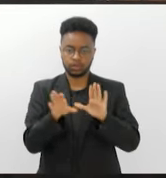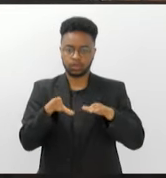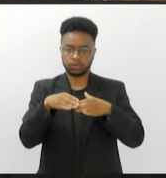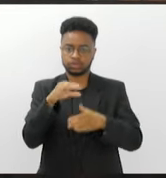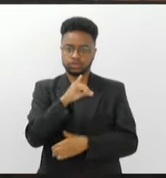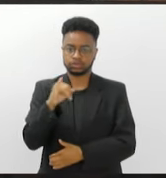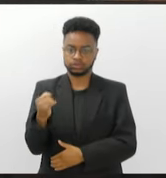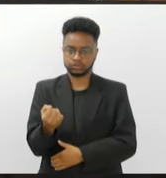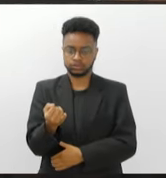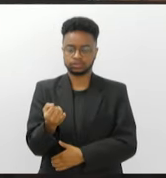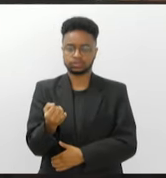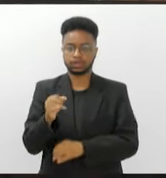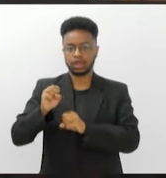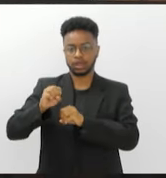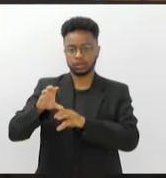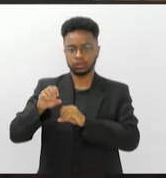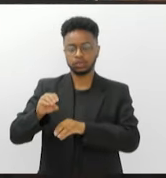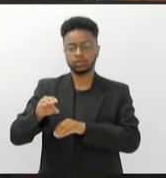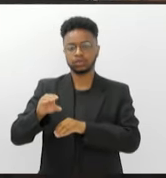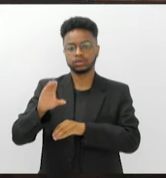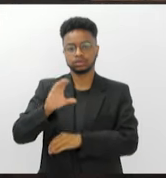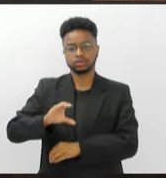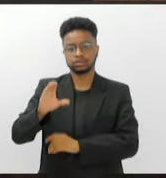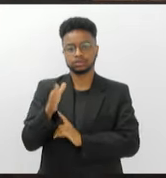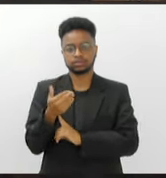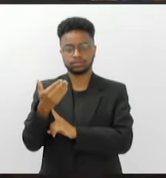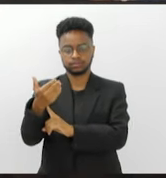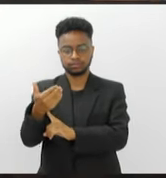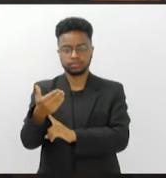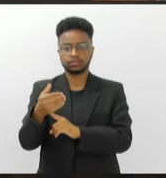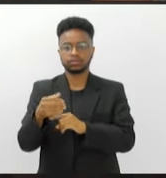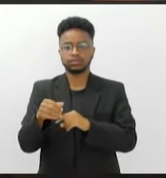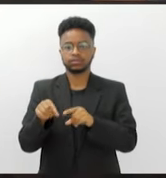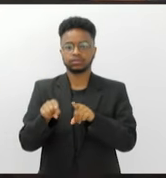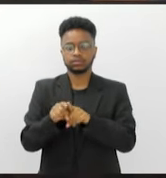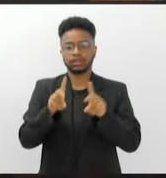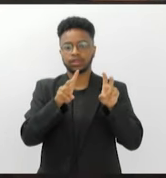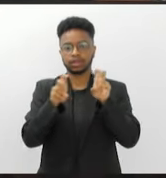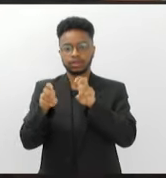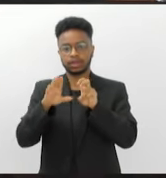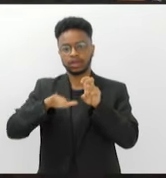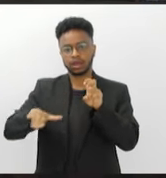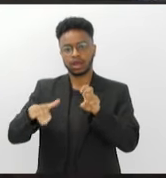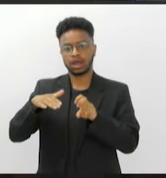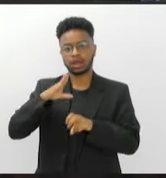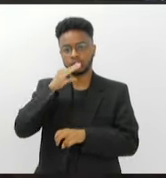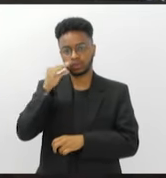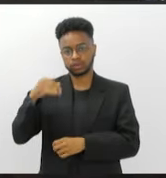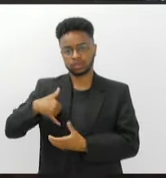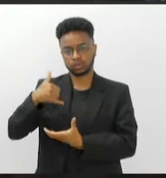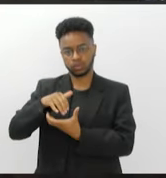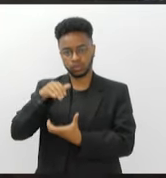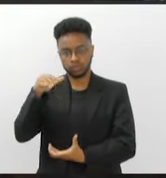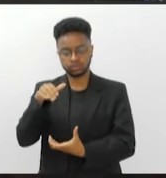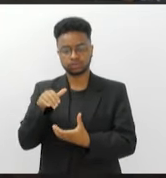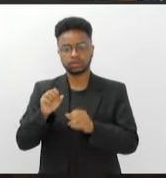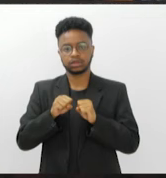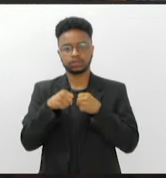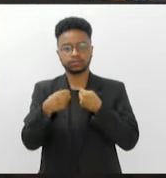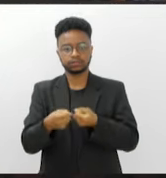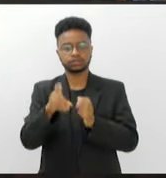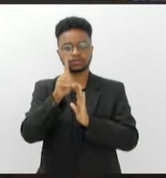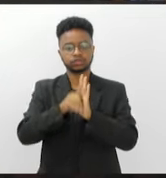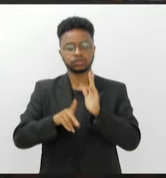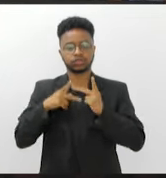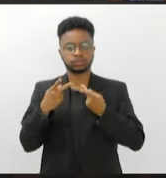Constituição e Justiça, Educação, Ciência e Tecnologia, Assuntos da Criança, do Adolescente e Idoso, Defesa dos